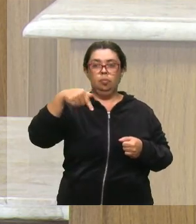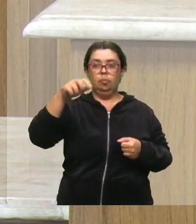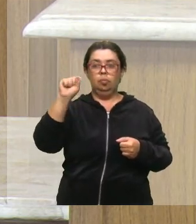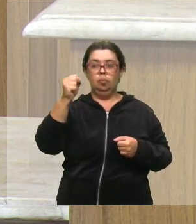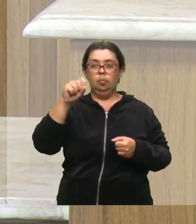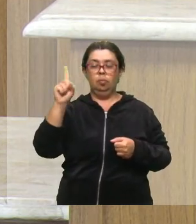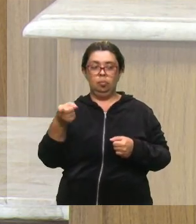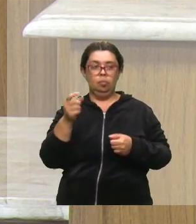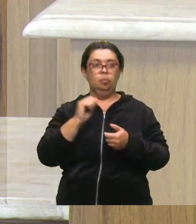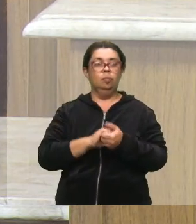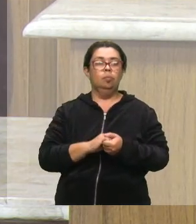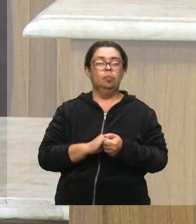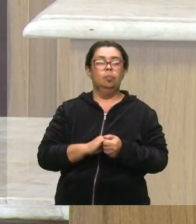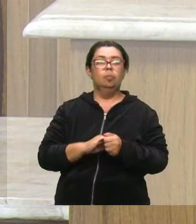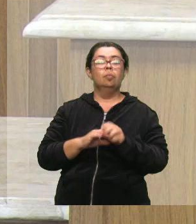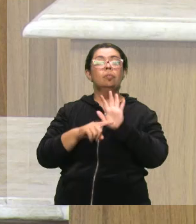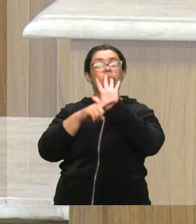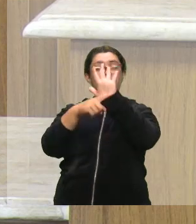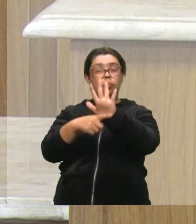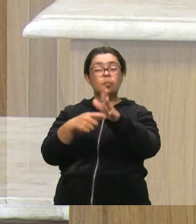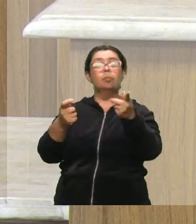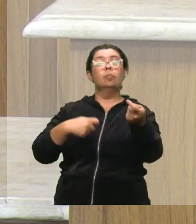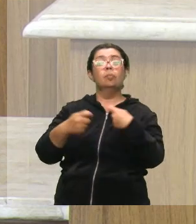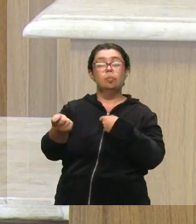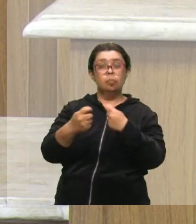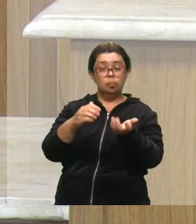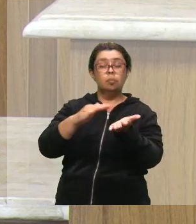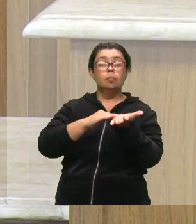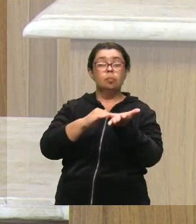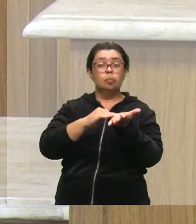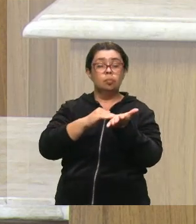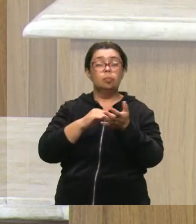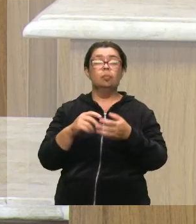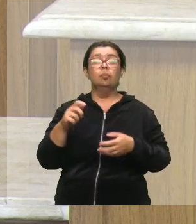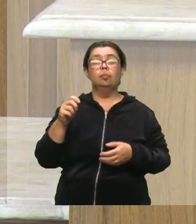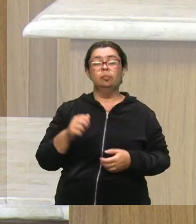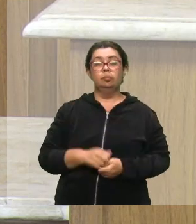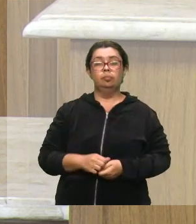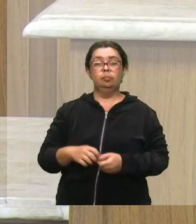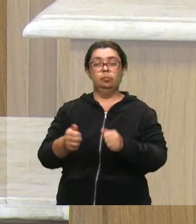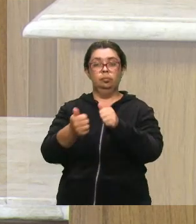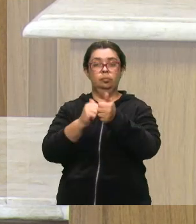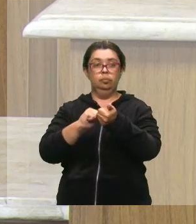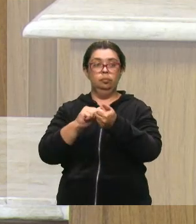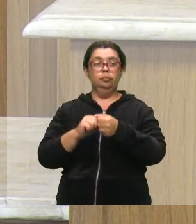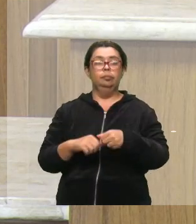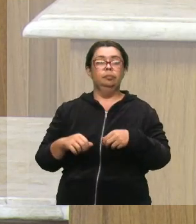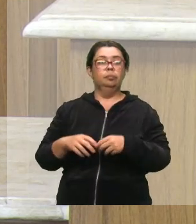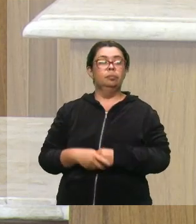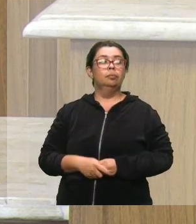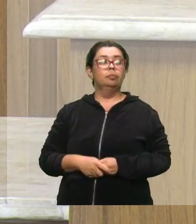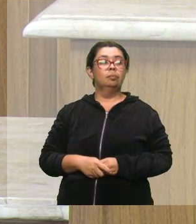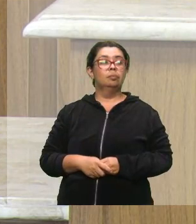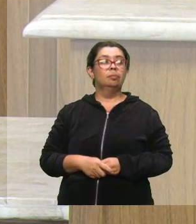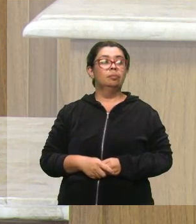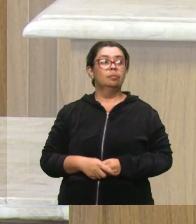R$ 5.378.600. Manutenção dos serviços administrativos da Secretaria de Esportes, manutenção das praças.